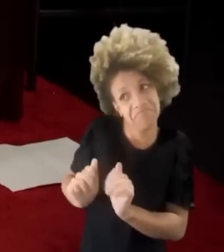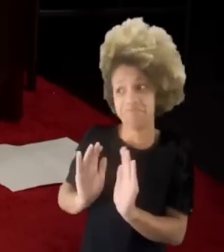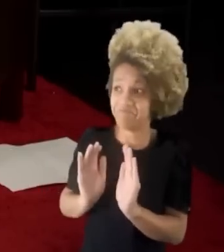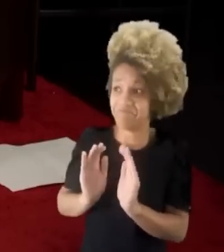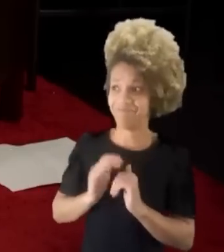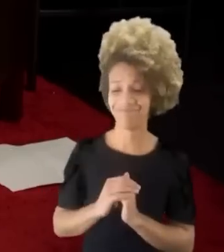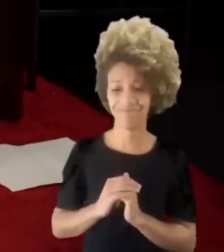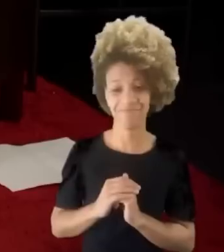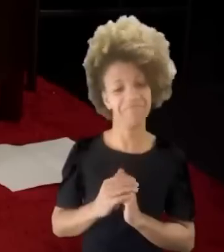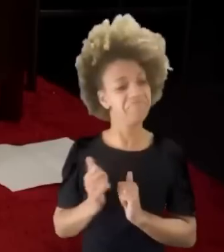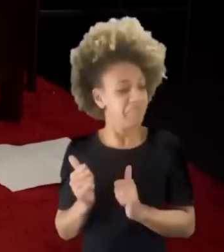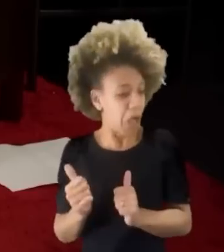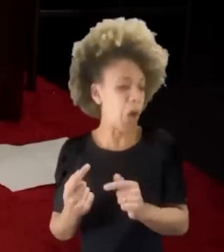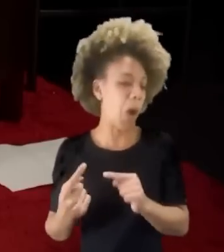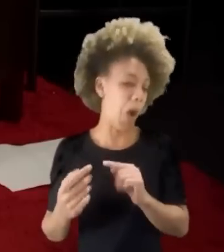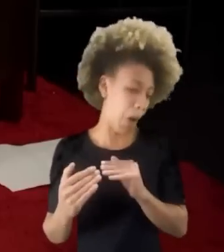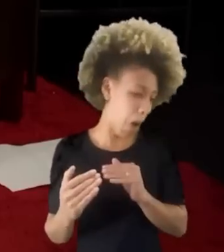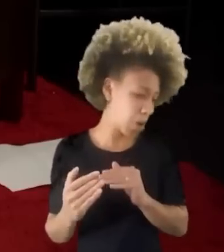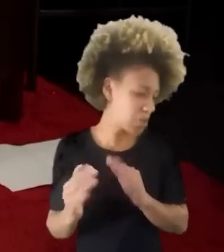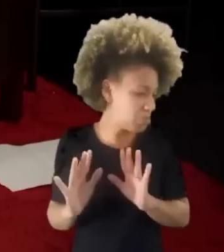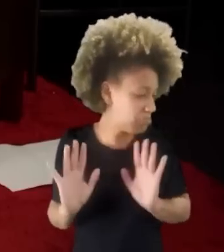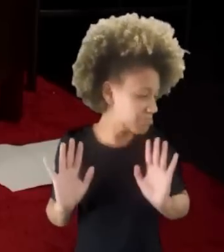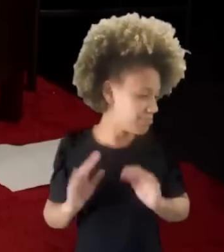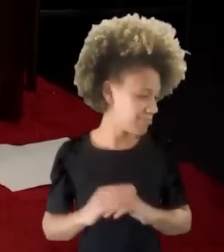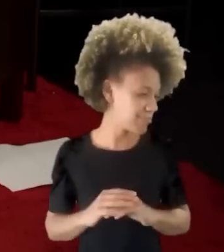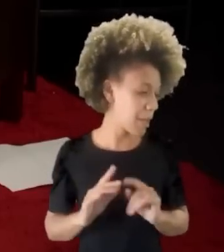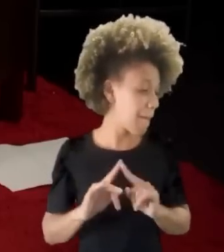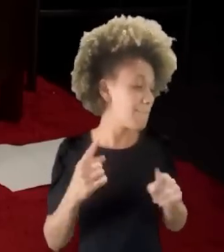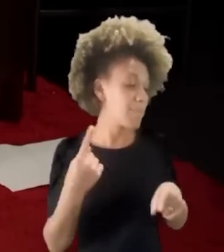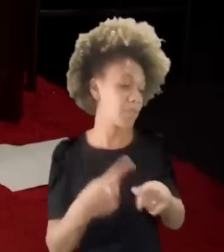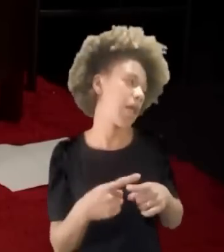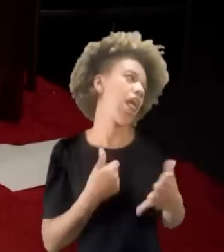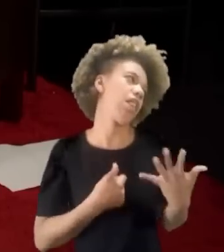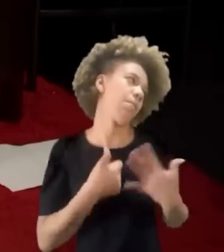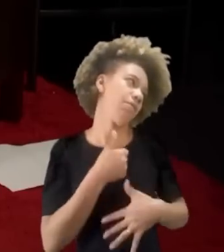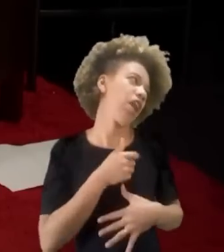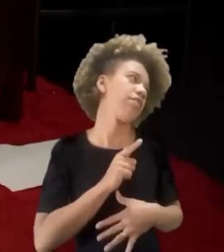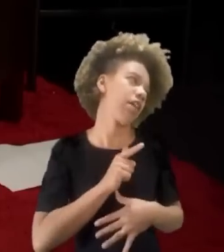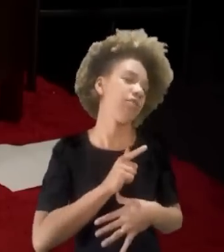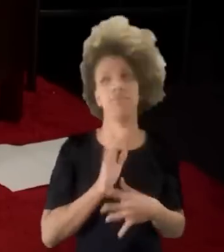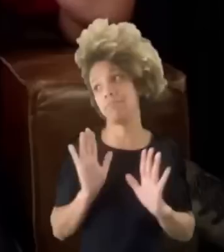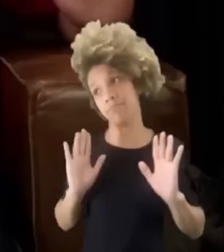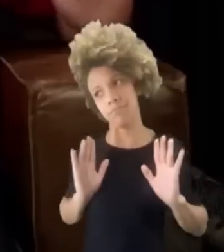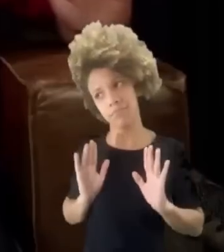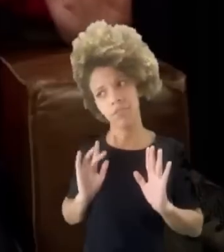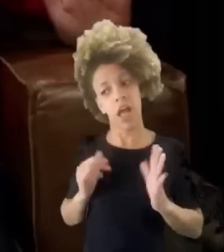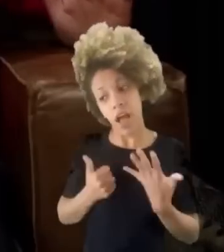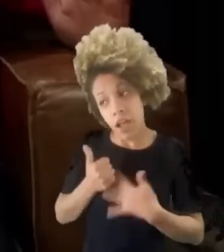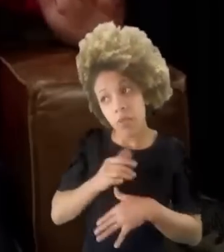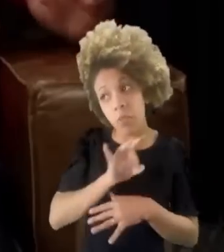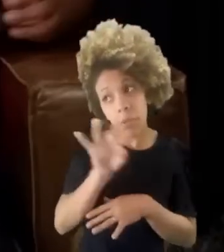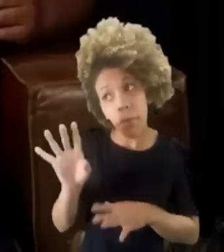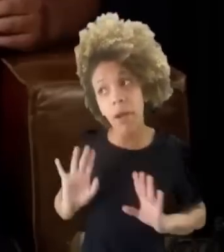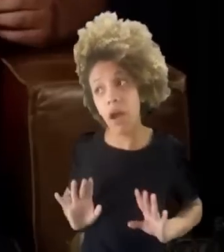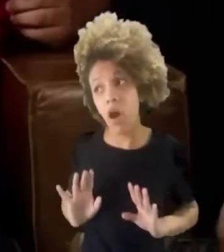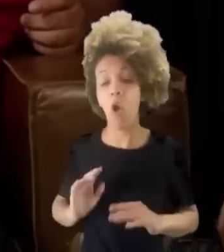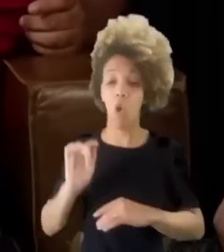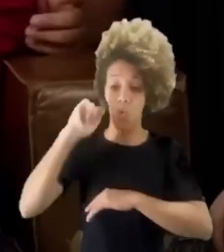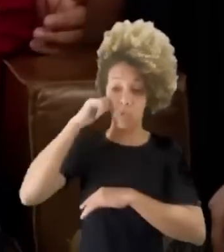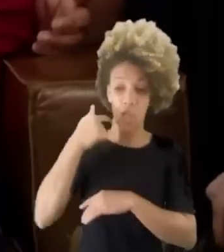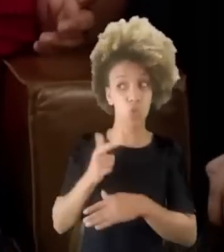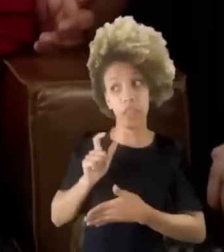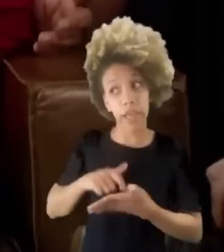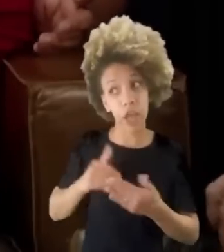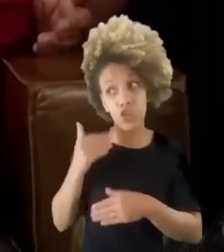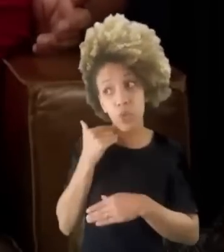demorou Firmão isso mesmo mas por quê mas você tem o privilégio não não seja bem não vai falar dos seus privilégio aí eu vou falar assim ó